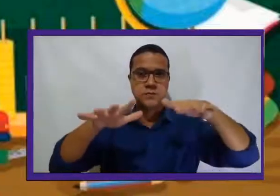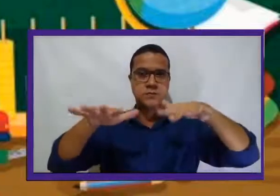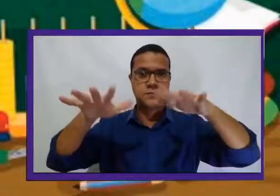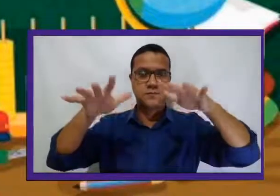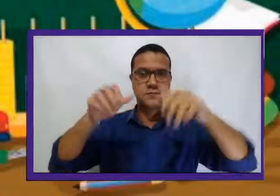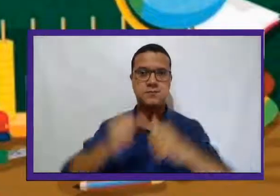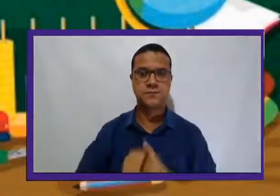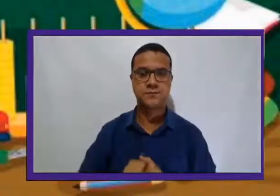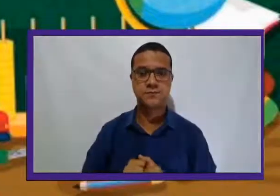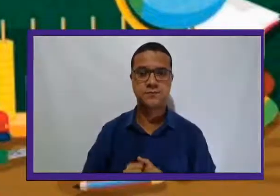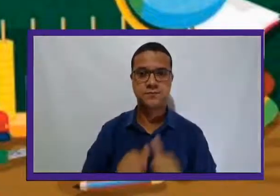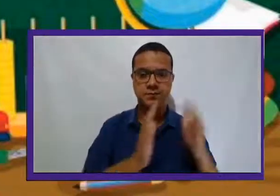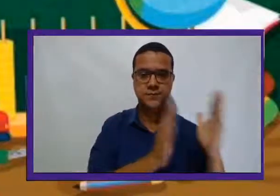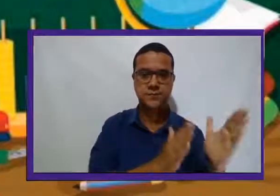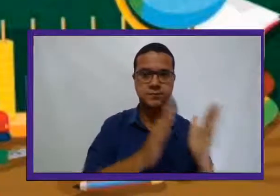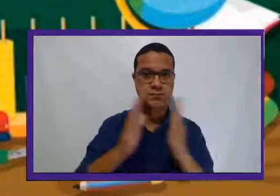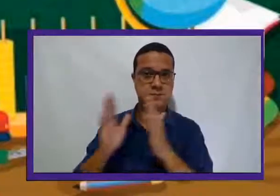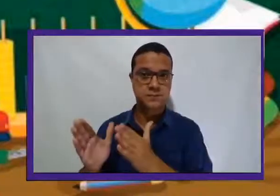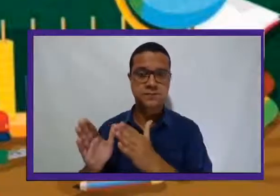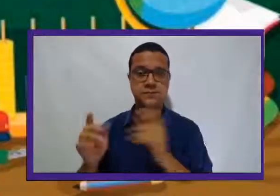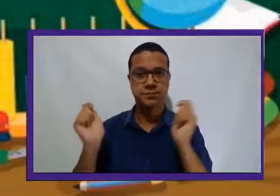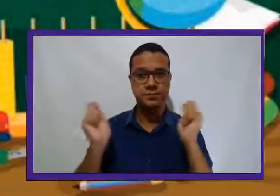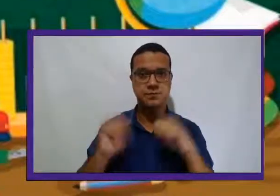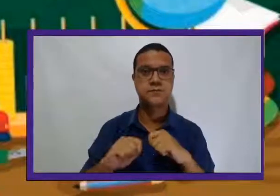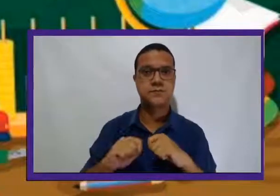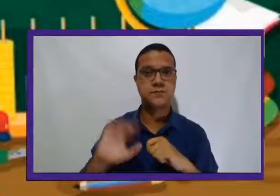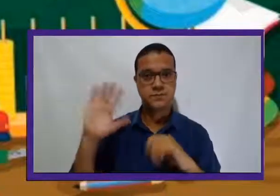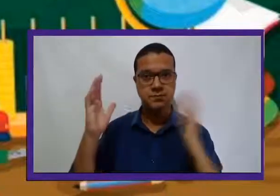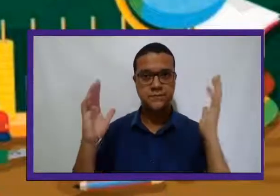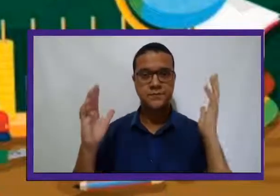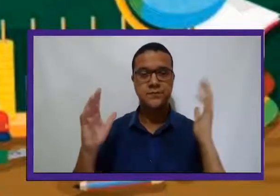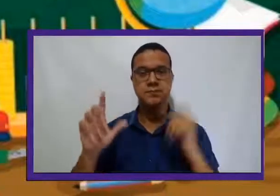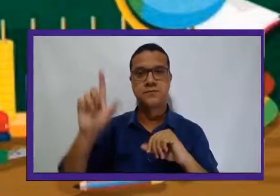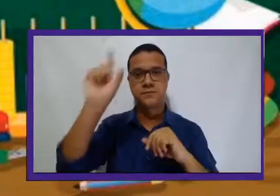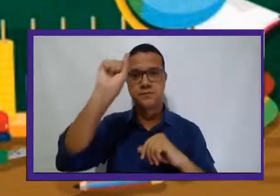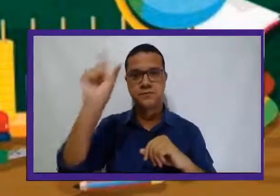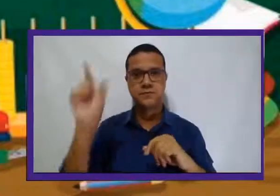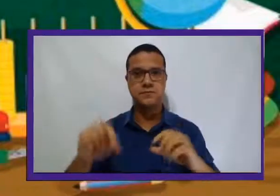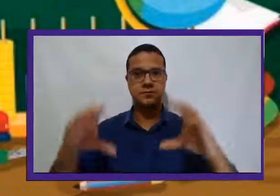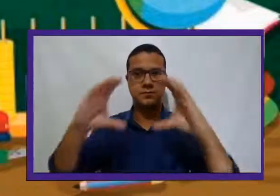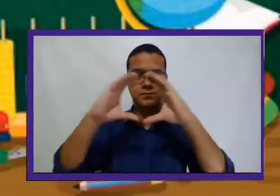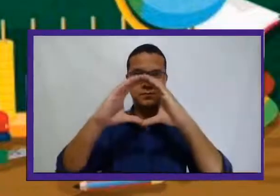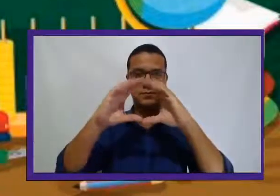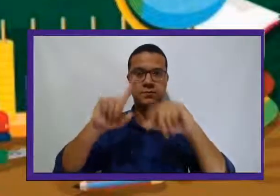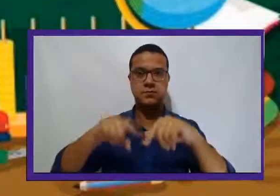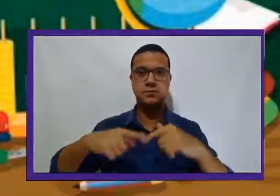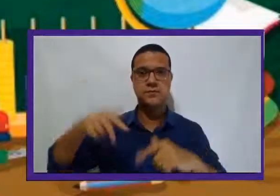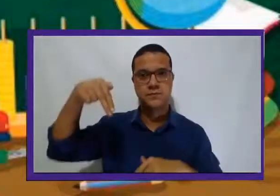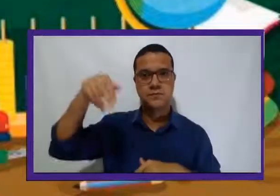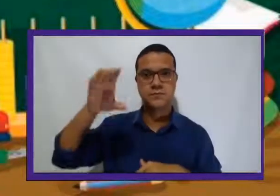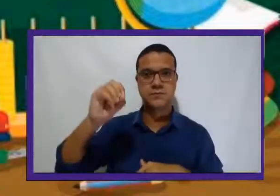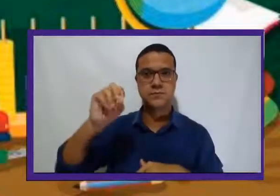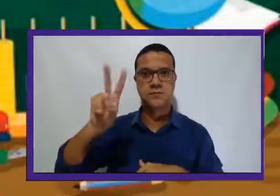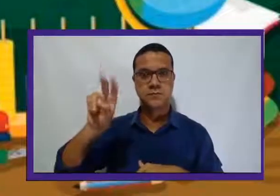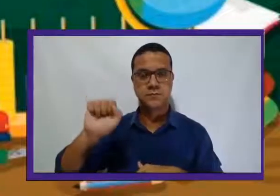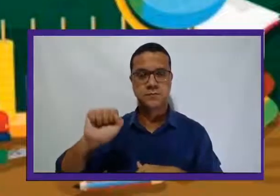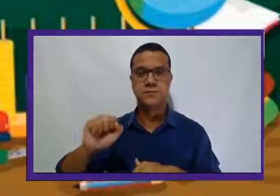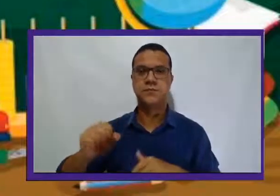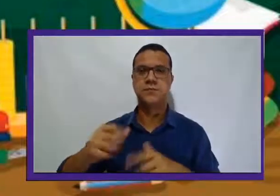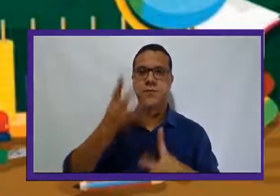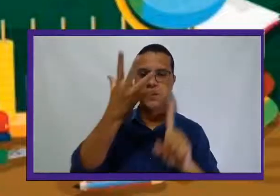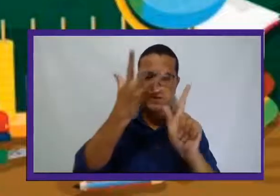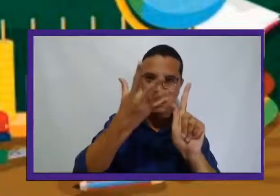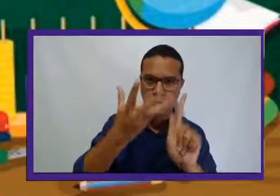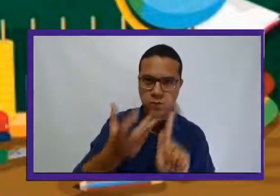lados opostos Lua cheia Por exemplo Pode acontecer assim Mas na lua nova Sol e lua Estão puxando Para o mesmo lugar